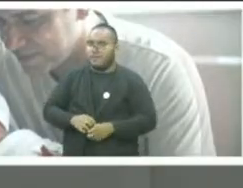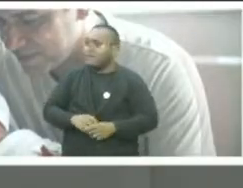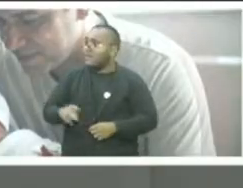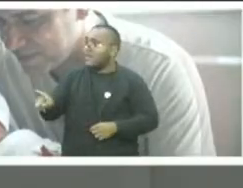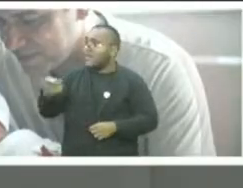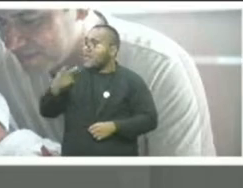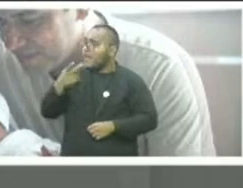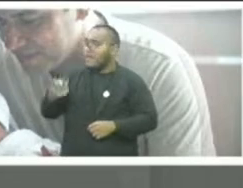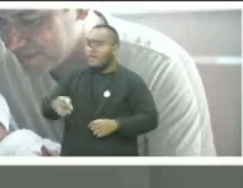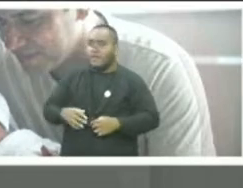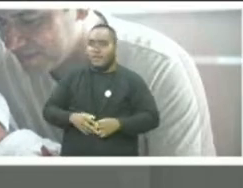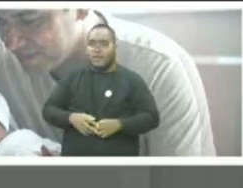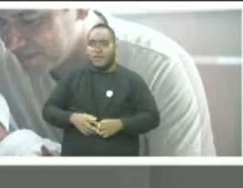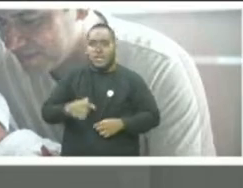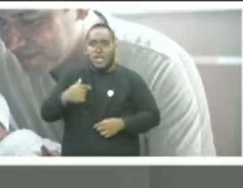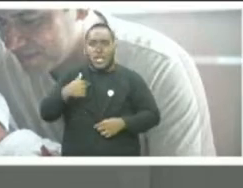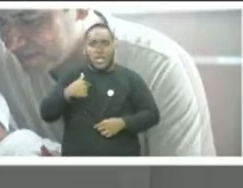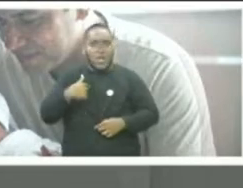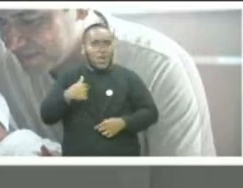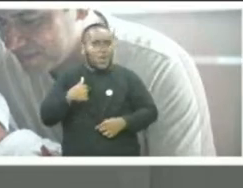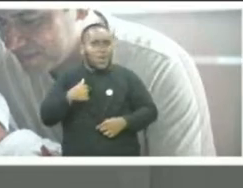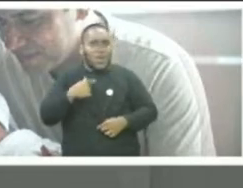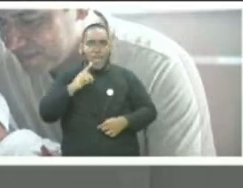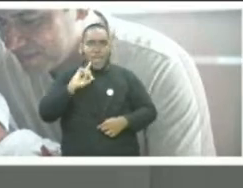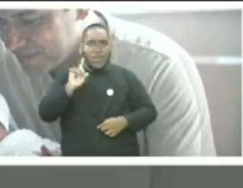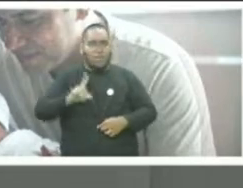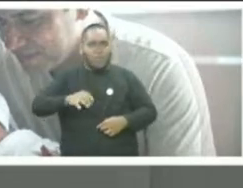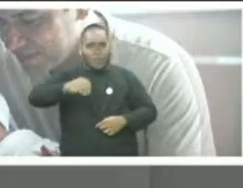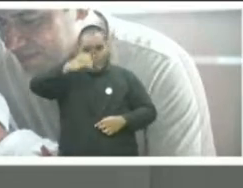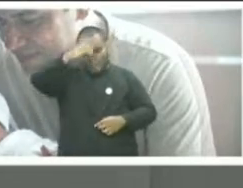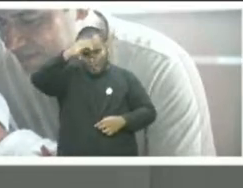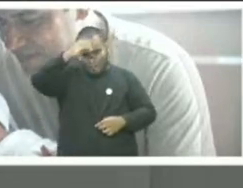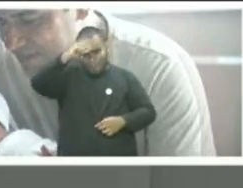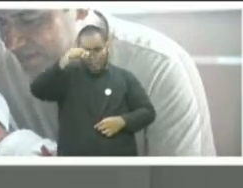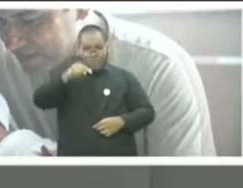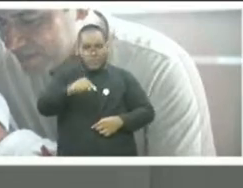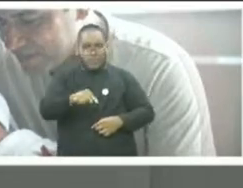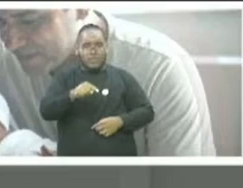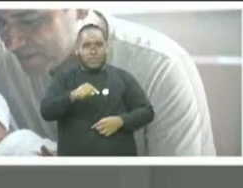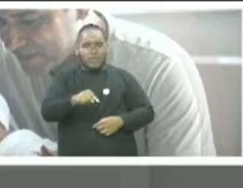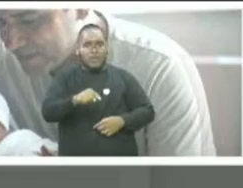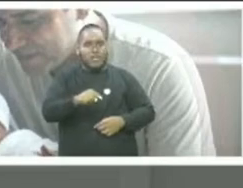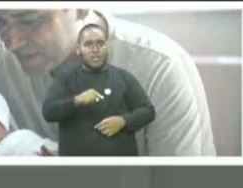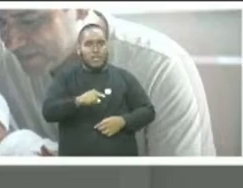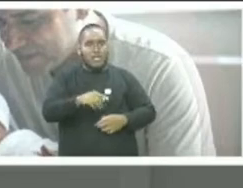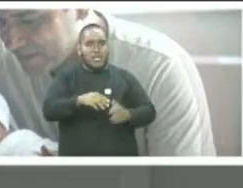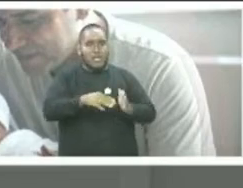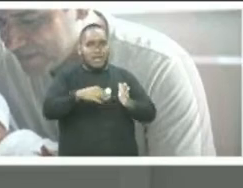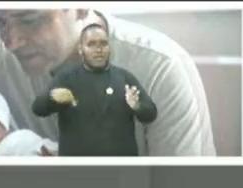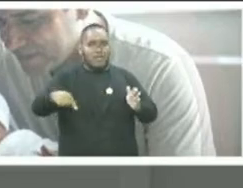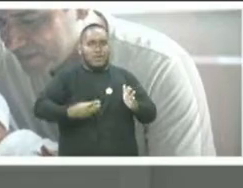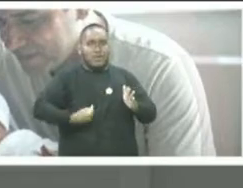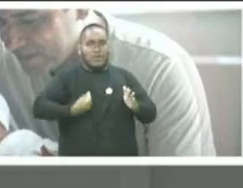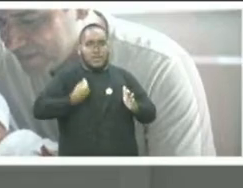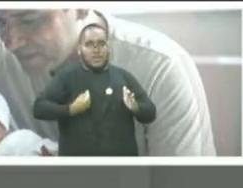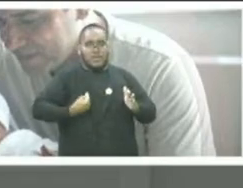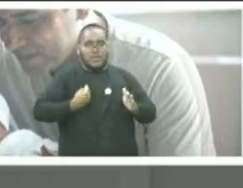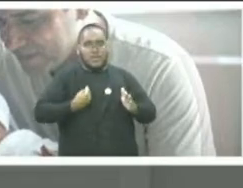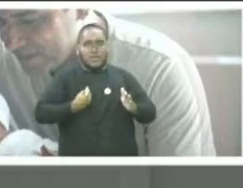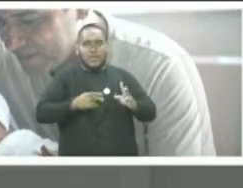eu não fazia a menor ideia de que isso existia, se referindo ao cuidado